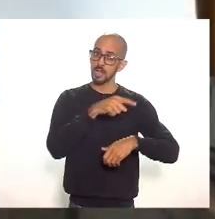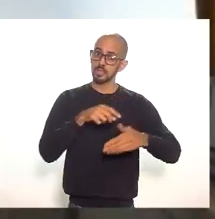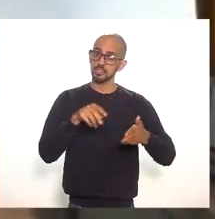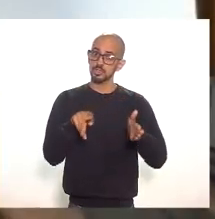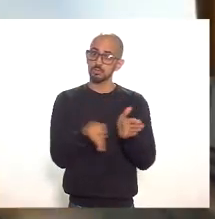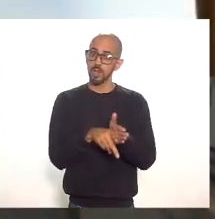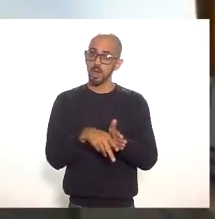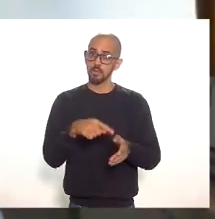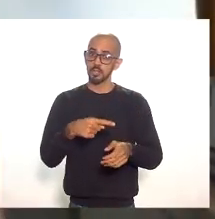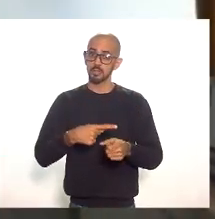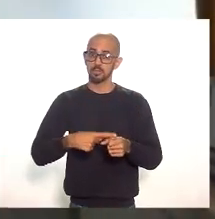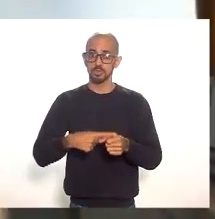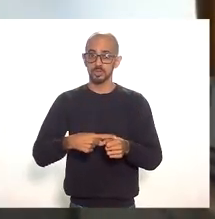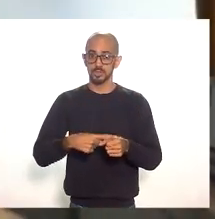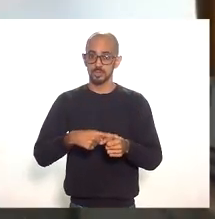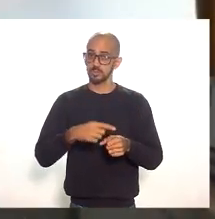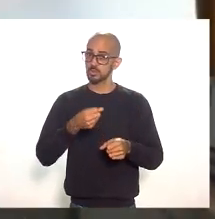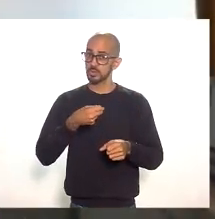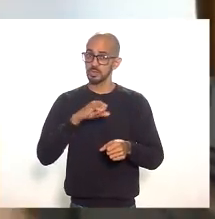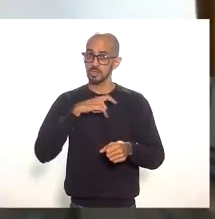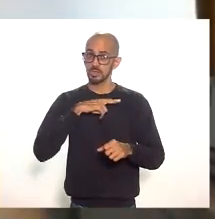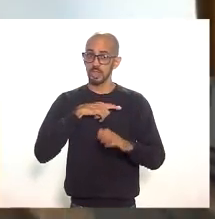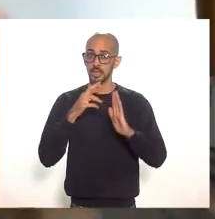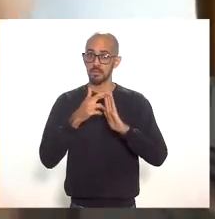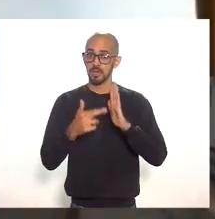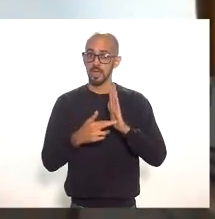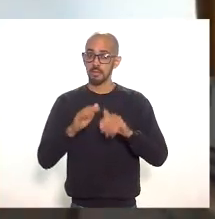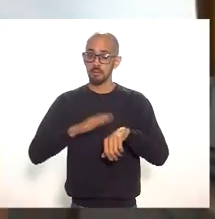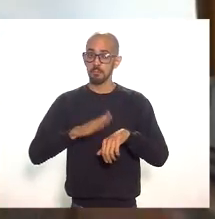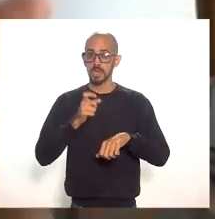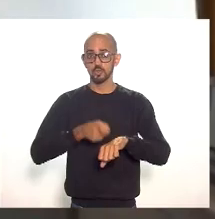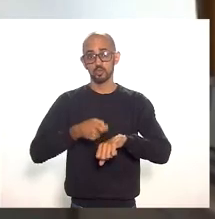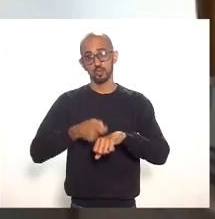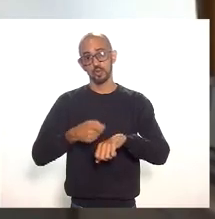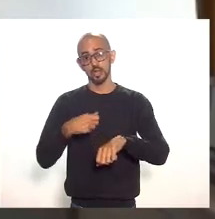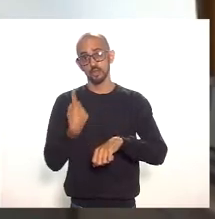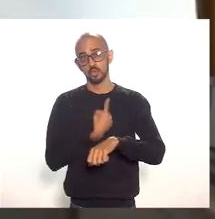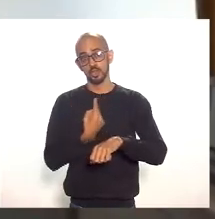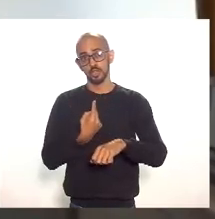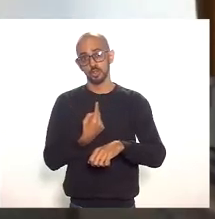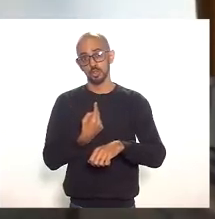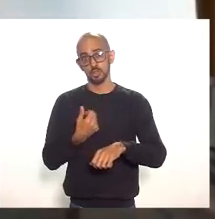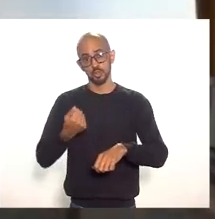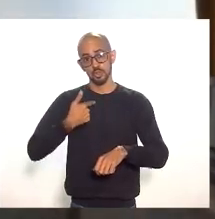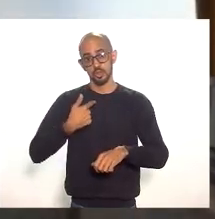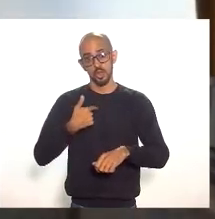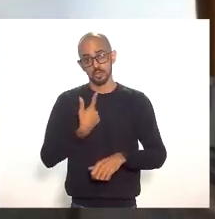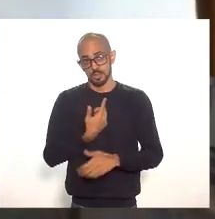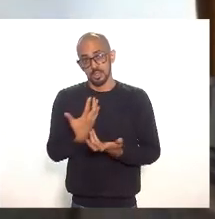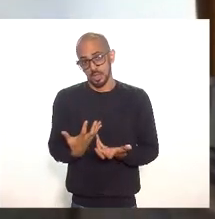autonomia, medidas mais restritivas do que a gente gostaria. Muito obrigado, senhor.